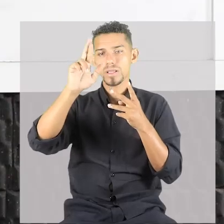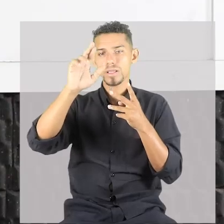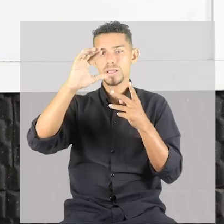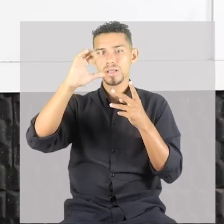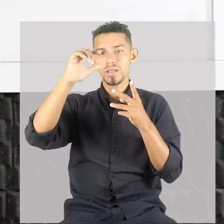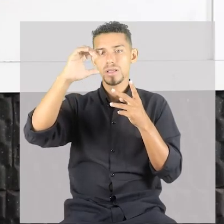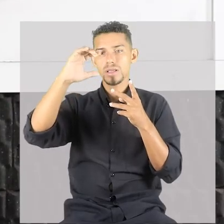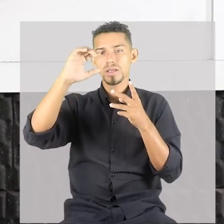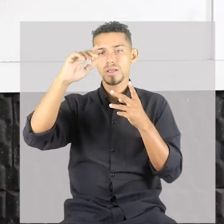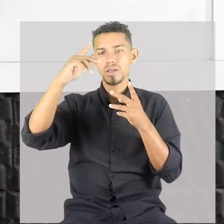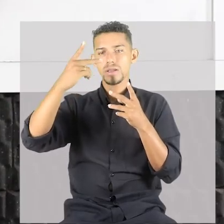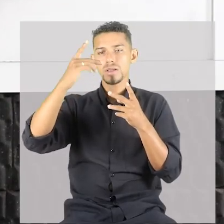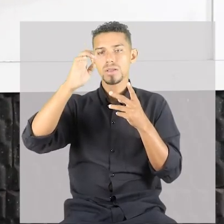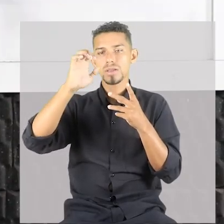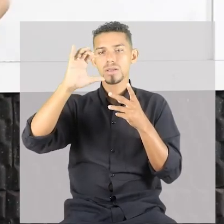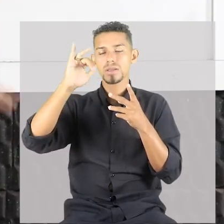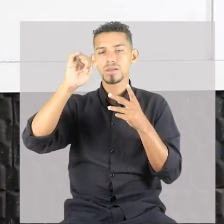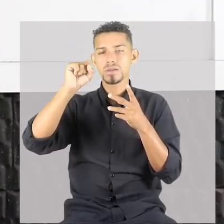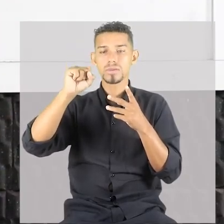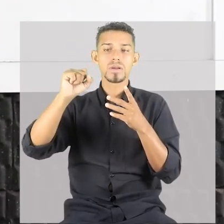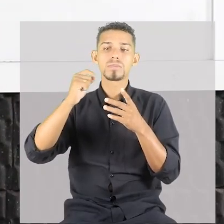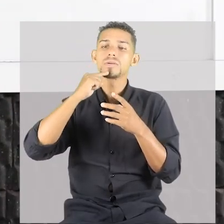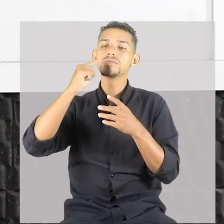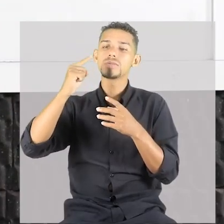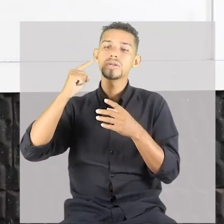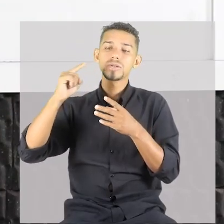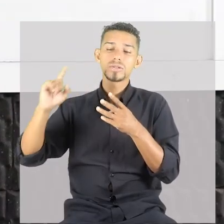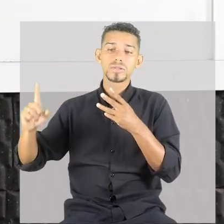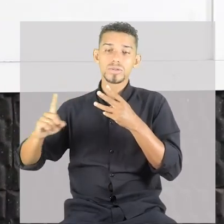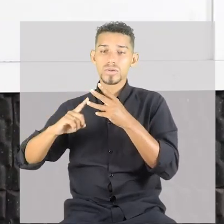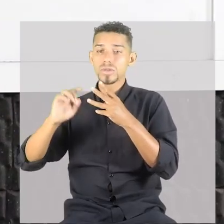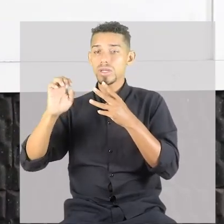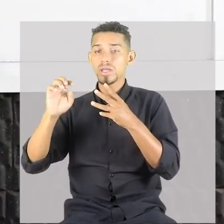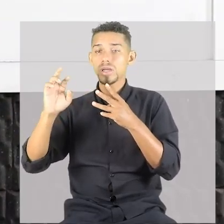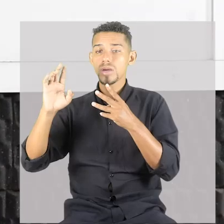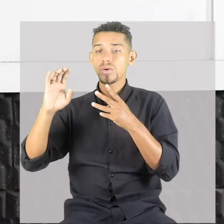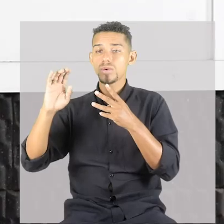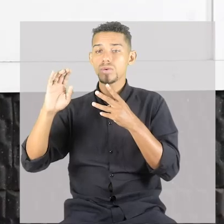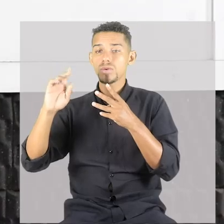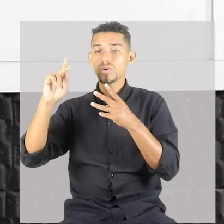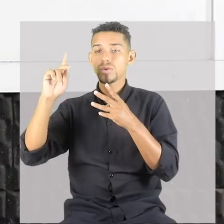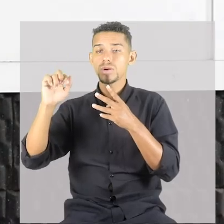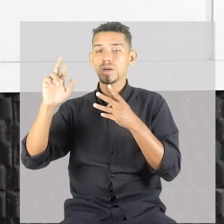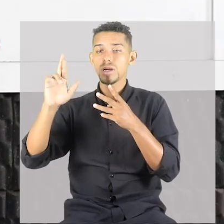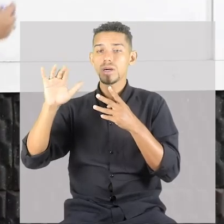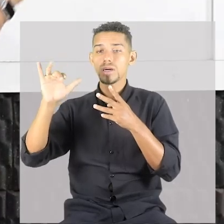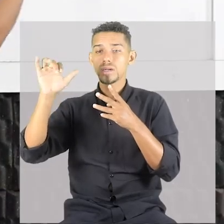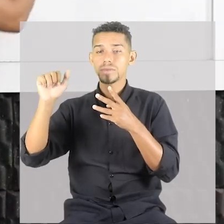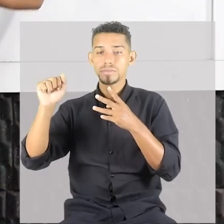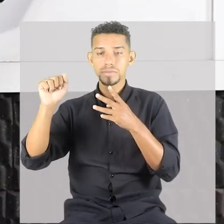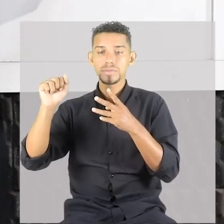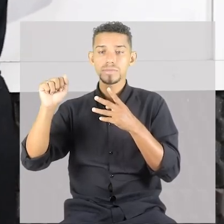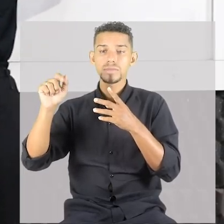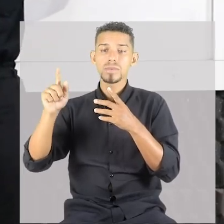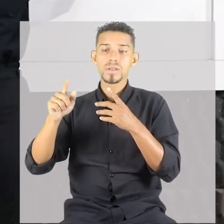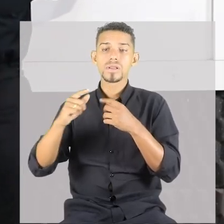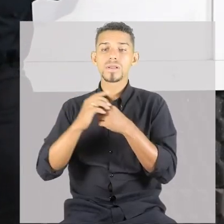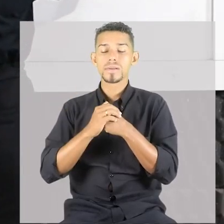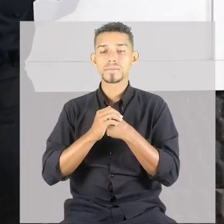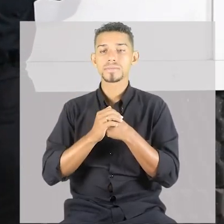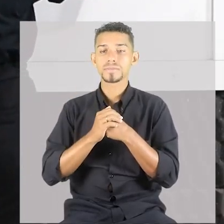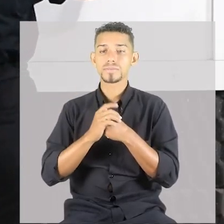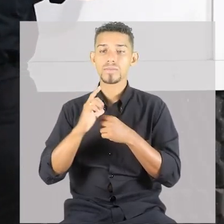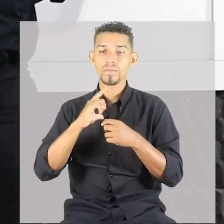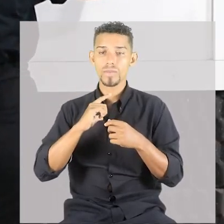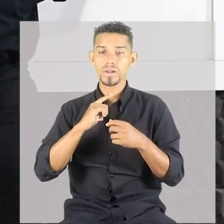filogeneticamente mais próximas aqui de nós, que estamos no eucária. Quem é que está mais no eucária, né, além de você? Então,